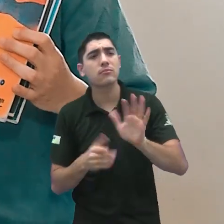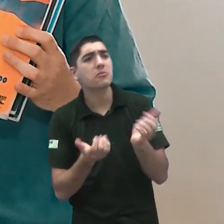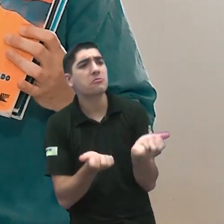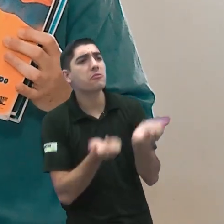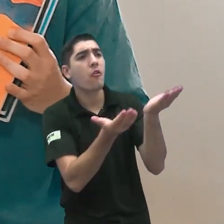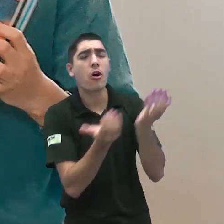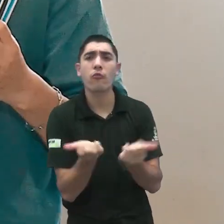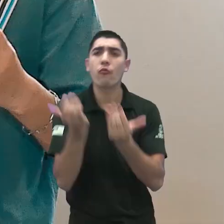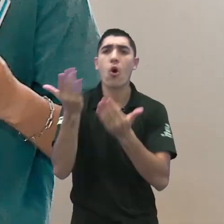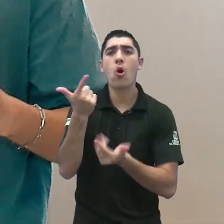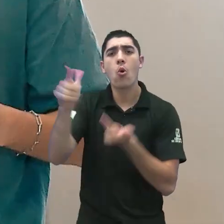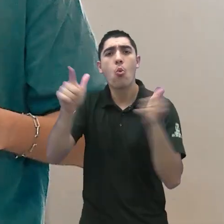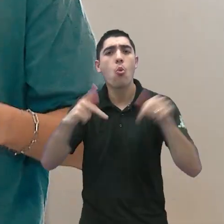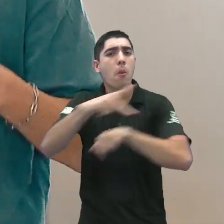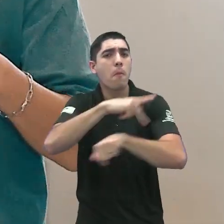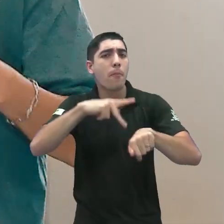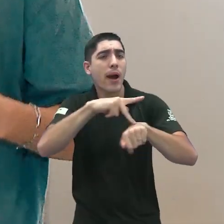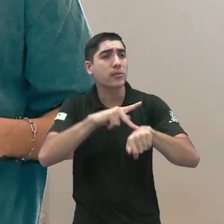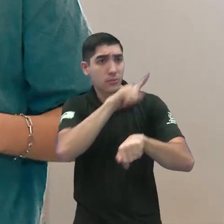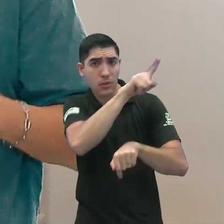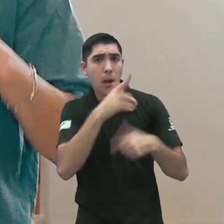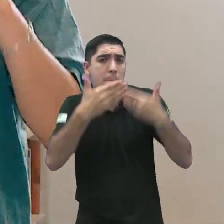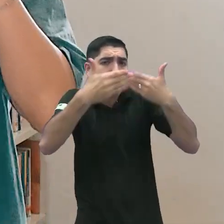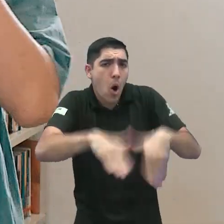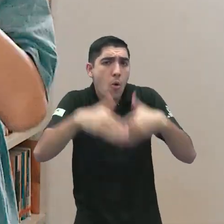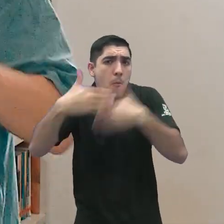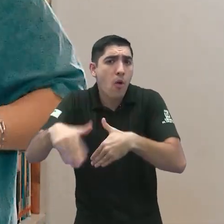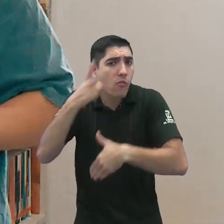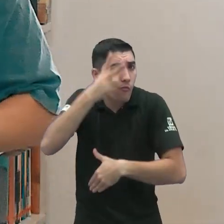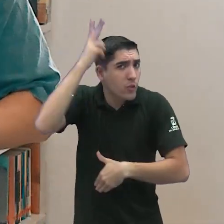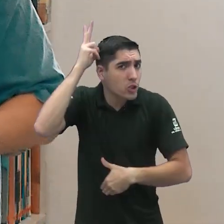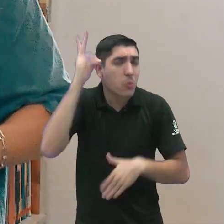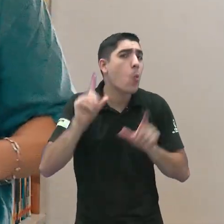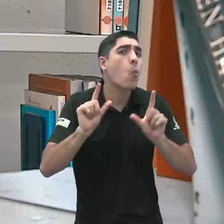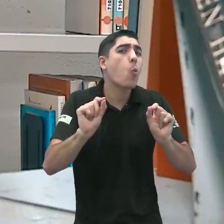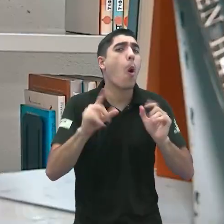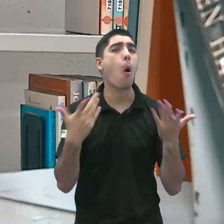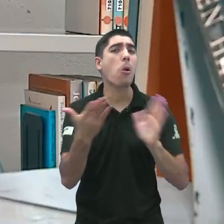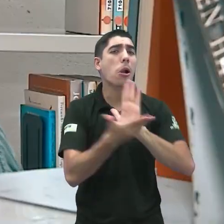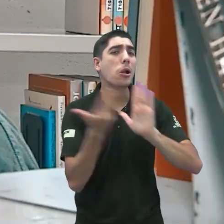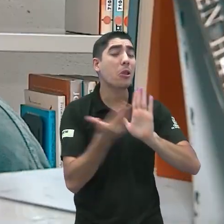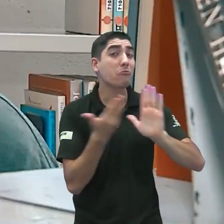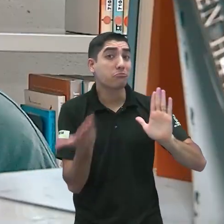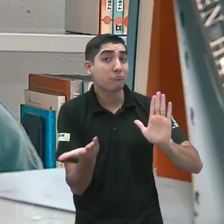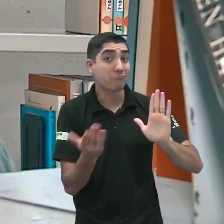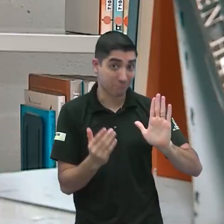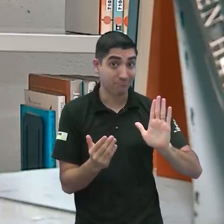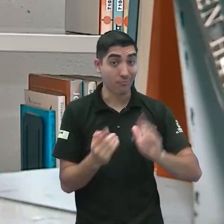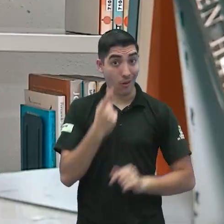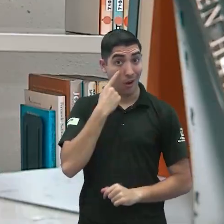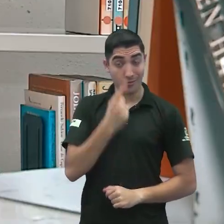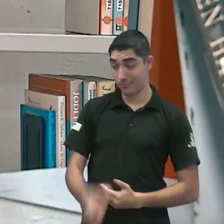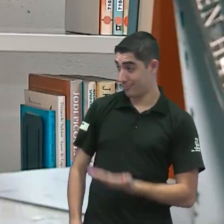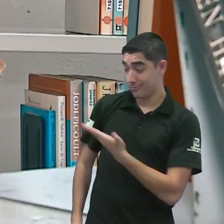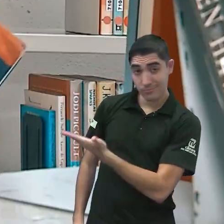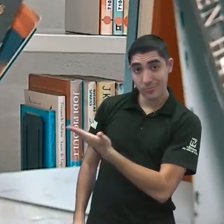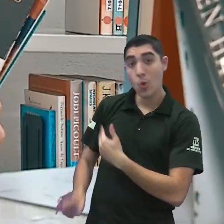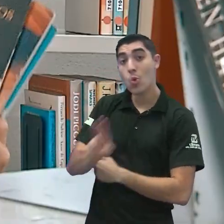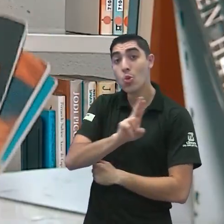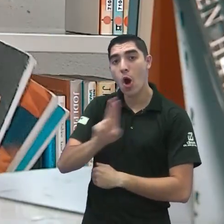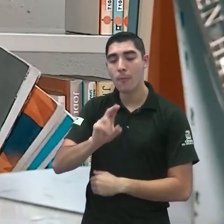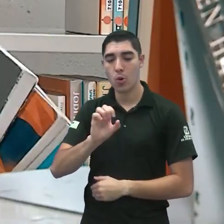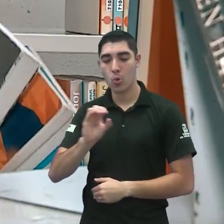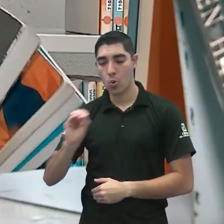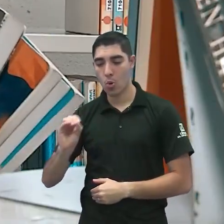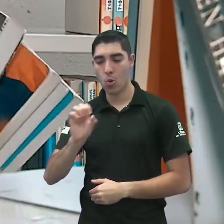que estudantes de outros países utilizam para entrar nas suas universidades? Pois bem, esse livrinho aqui, O Sol é